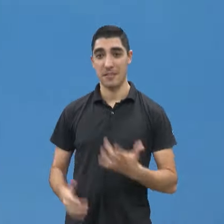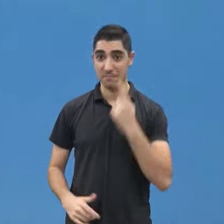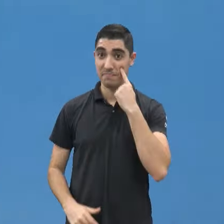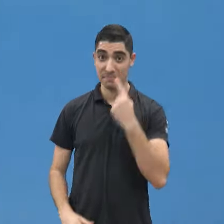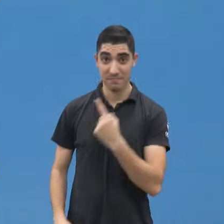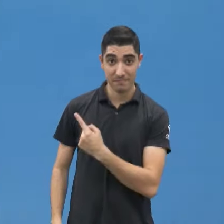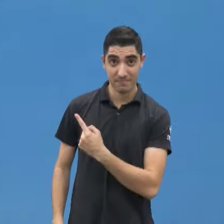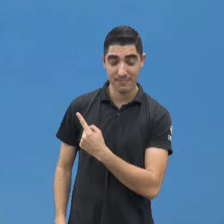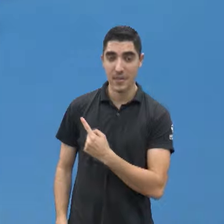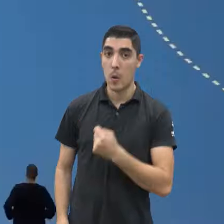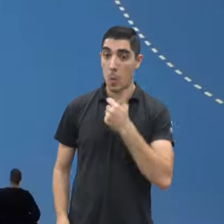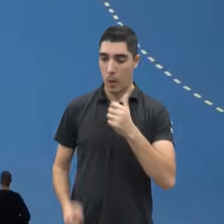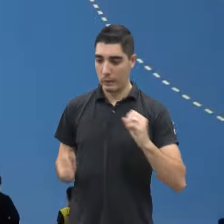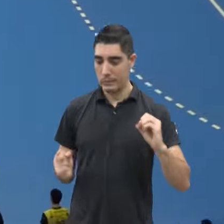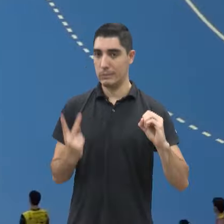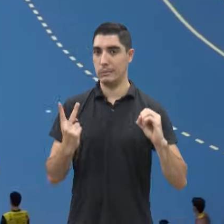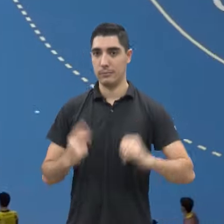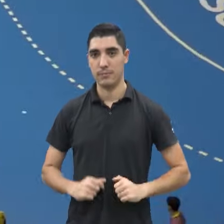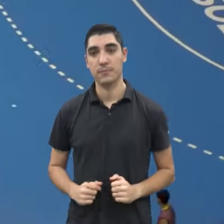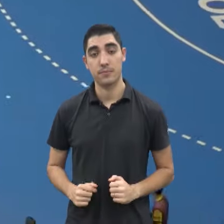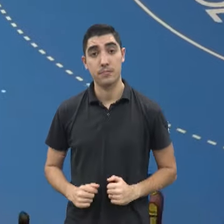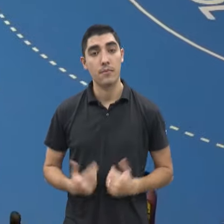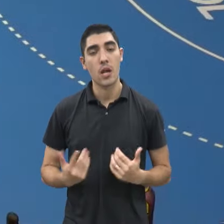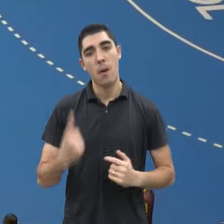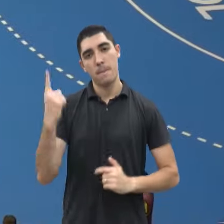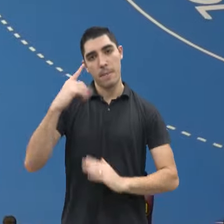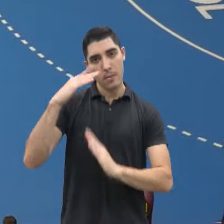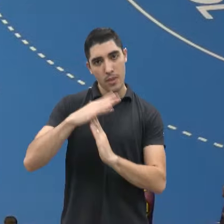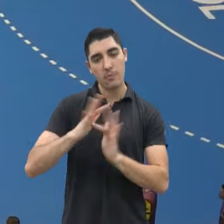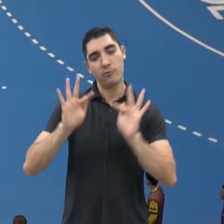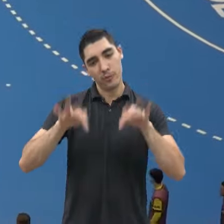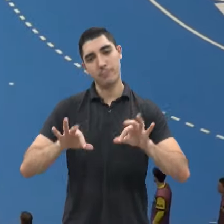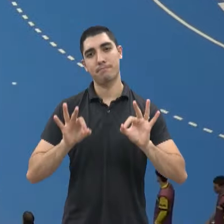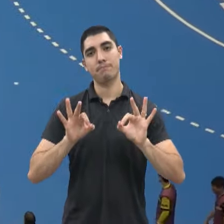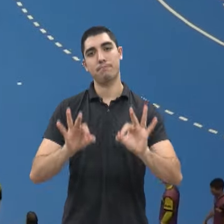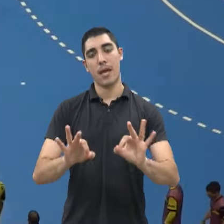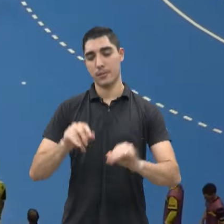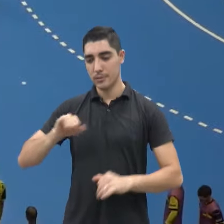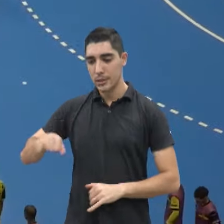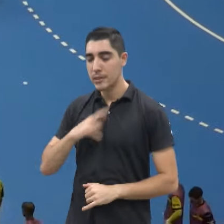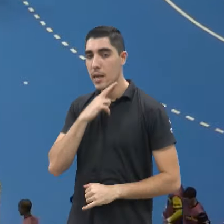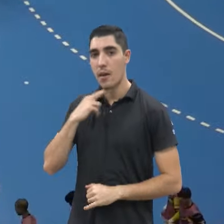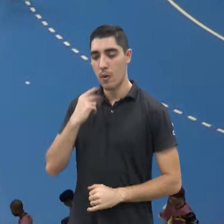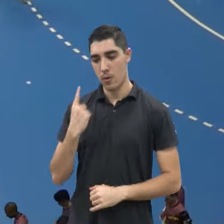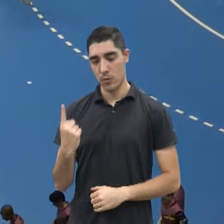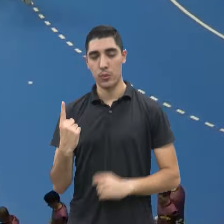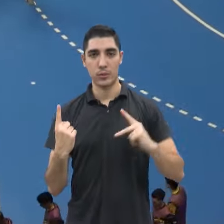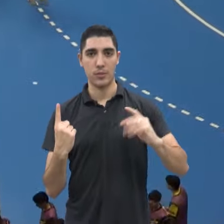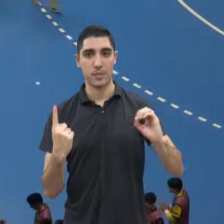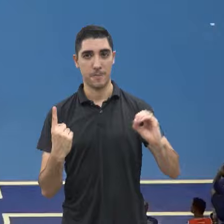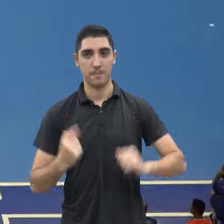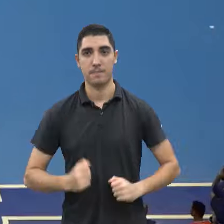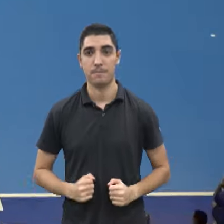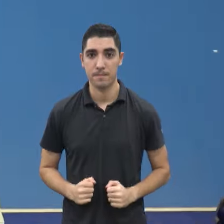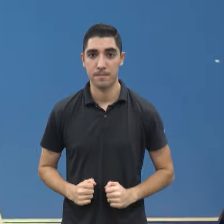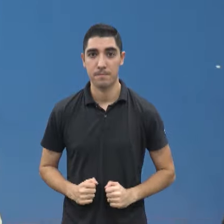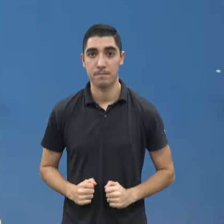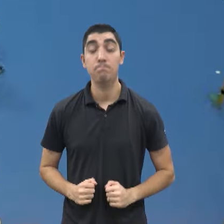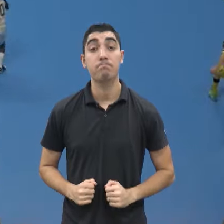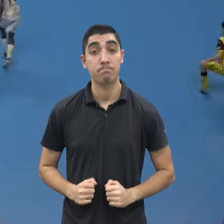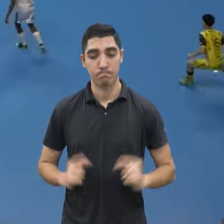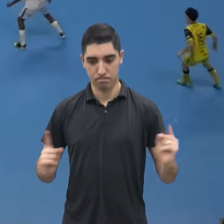impedindo mais um do Jaraguá. E o primeiro tempo terminou mesmo com os donos da casa na frente. 1 a 0. Na